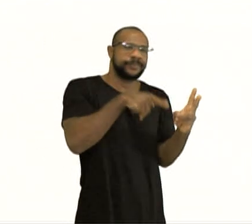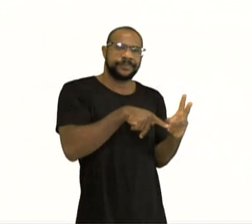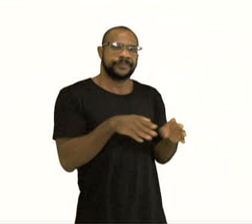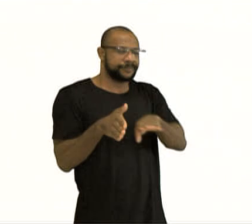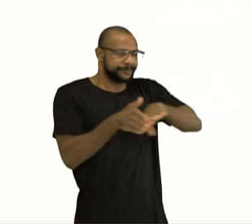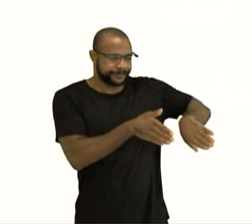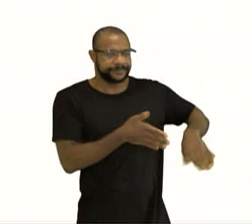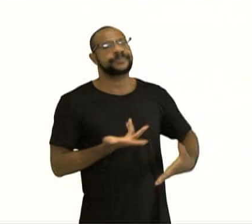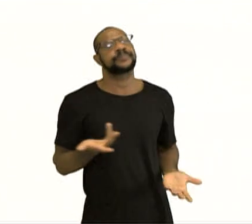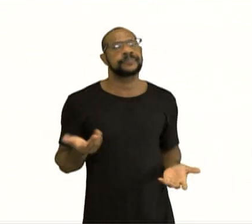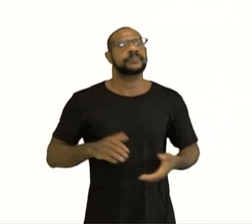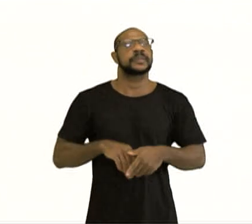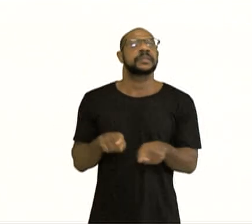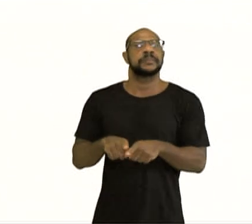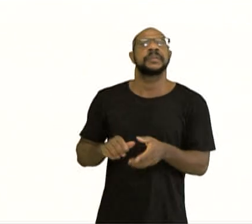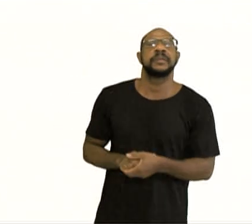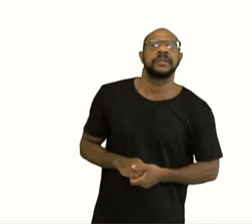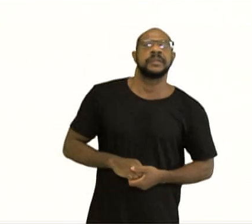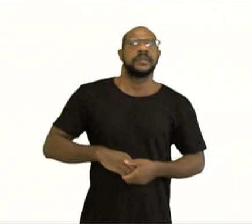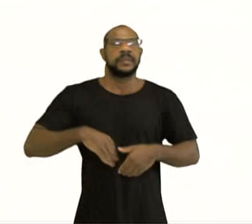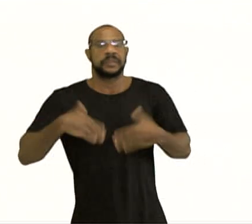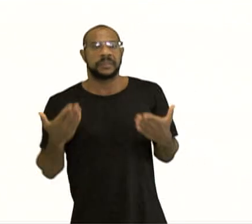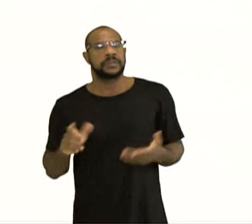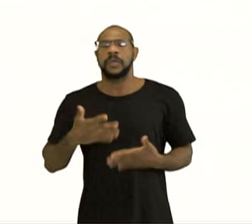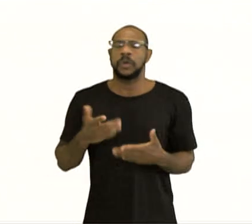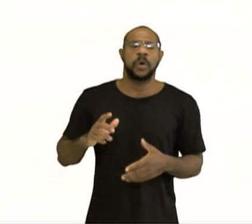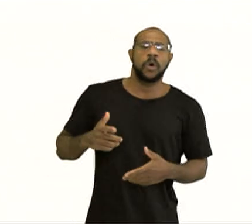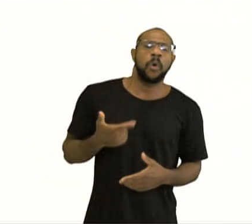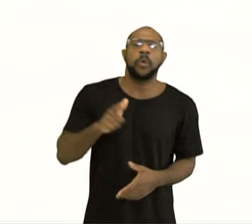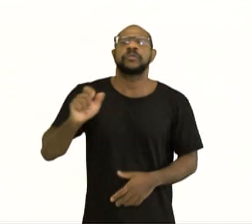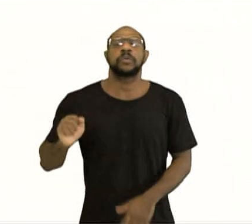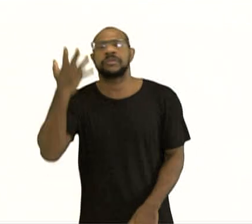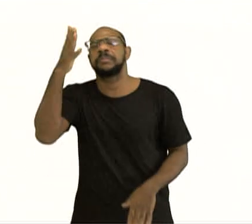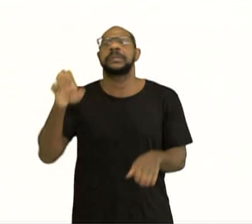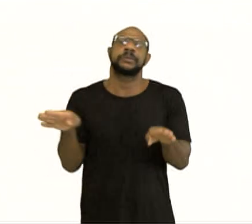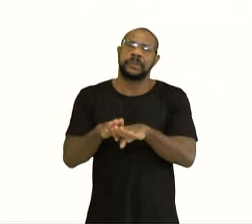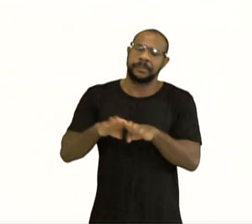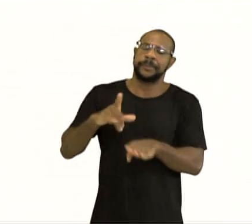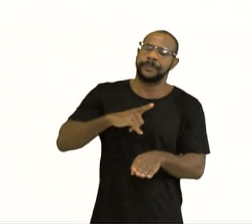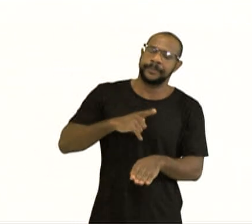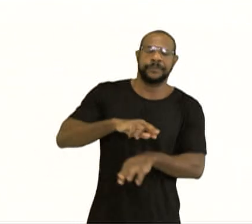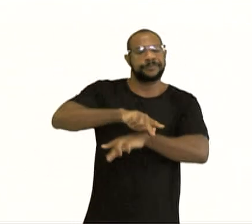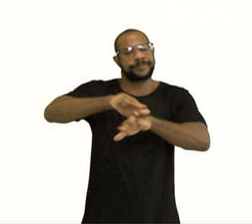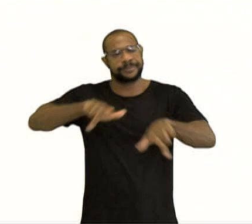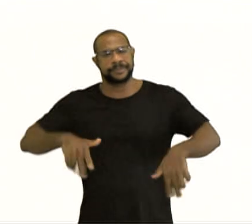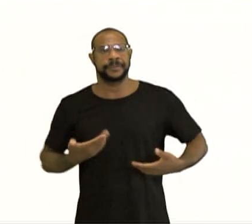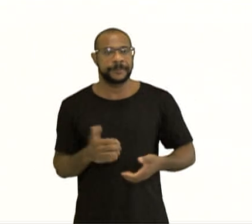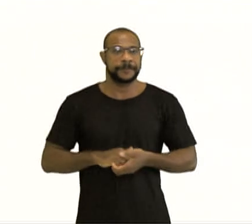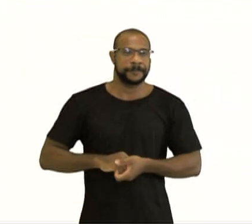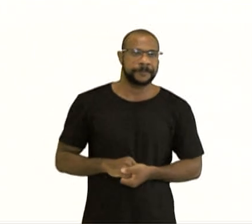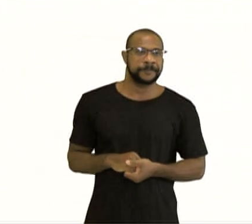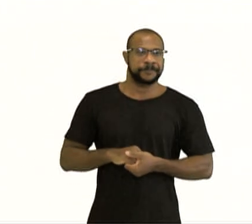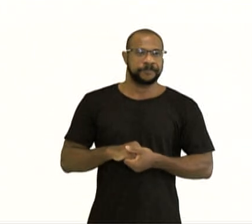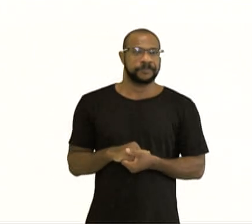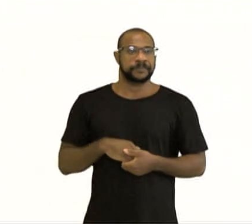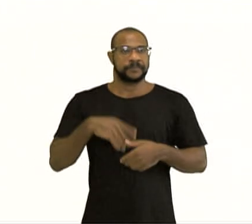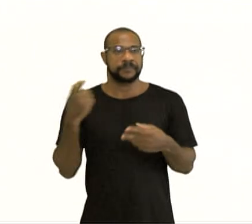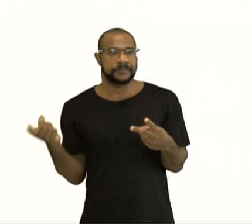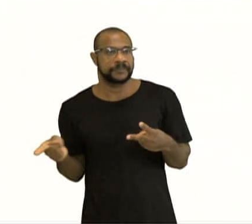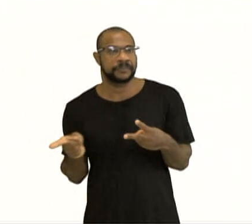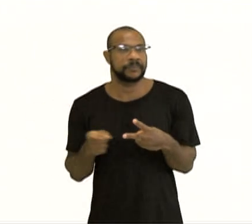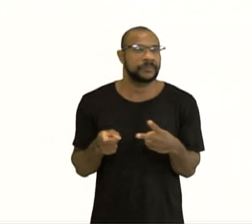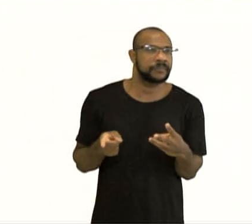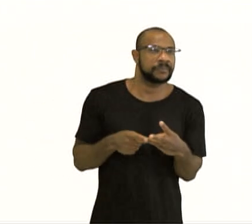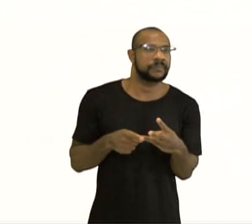catequização nas mãos dos jesuítas e por outros fatores, opta, então, por essa transição da mão de obra indígena para a africana